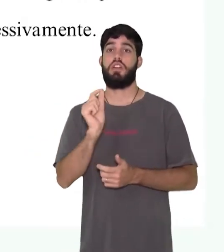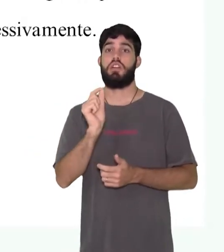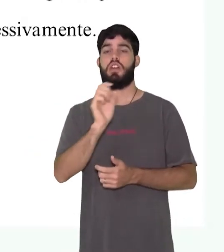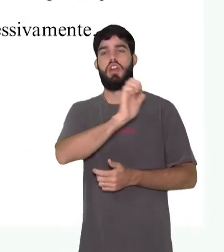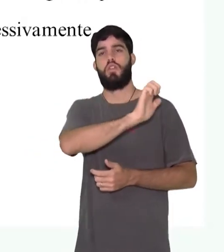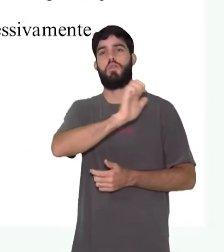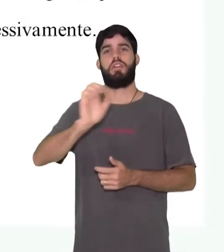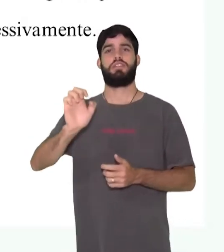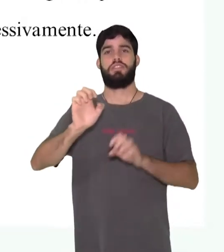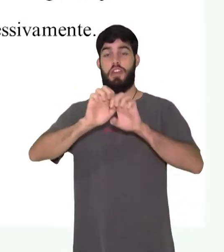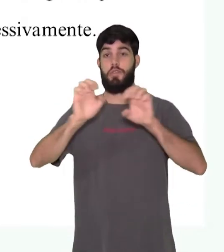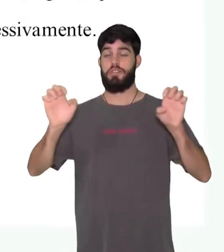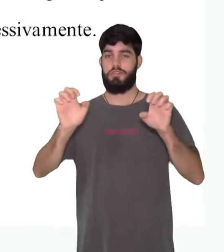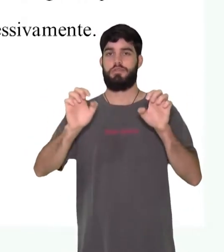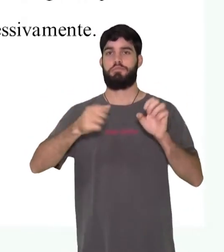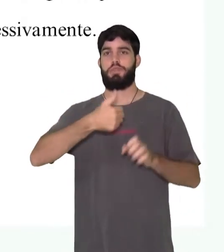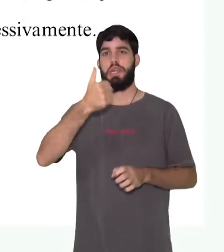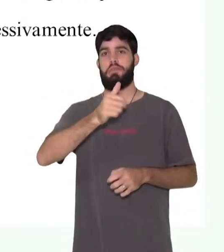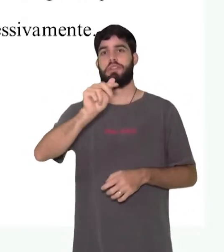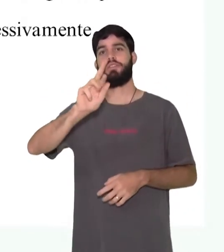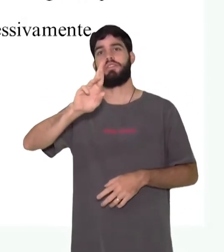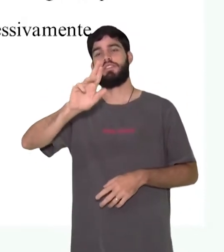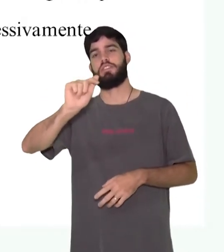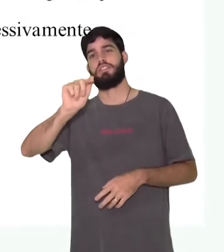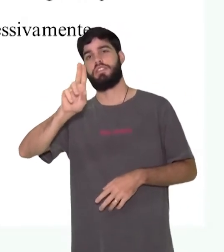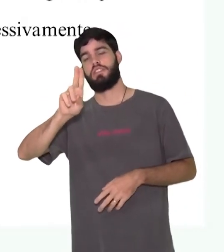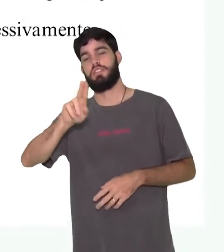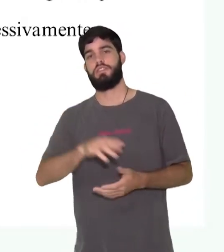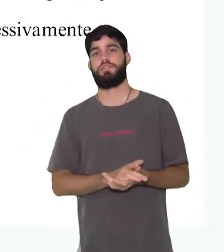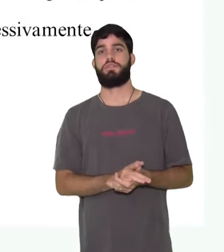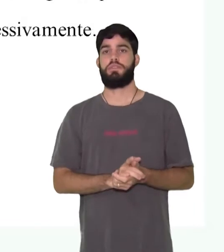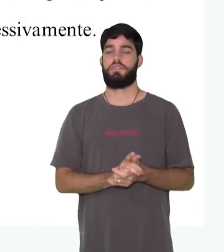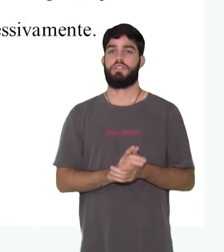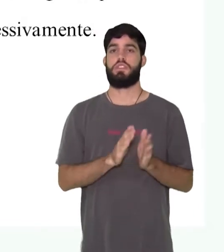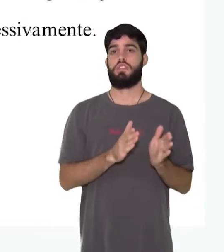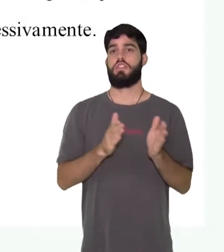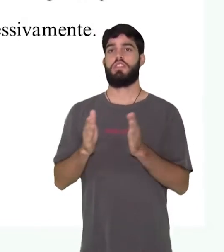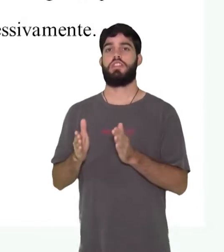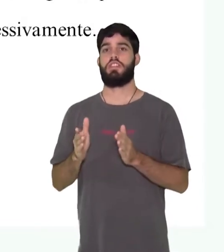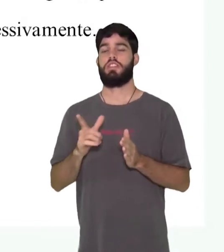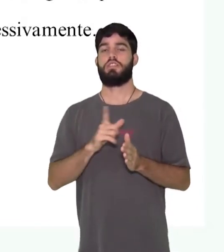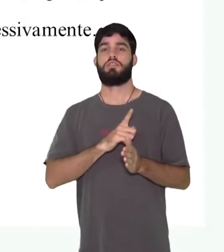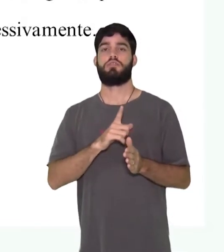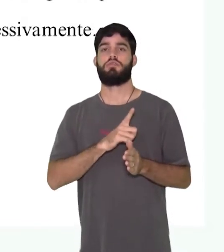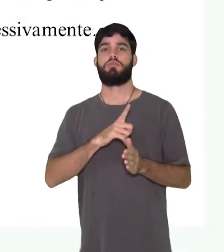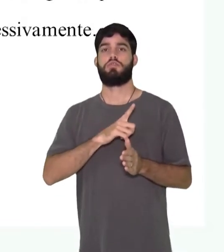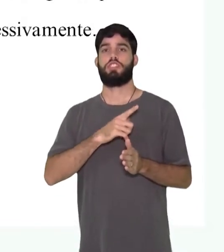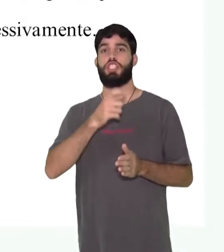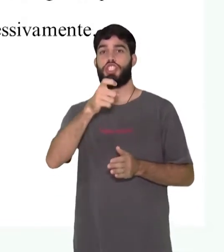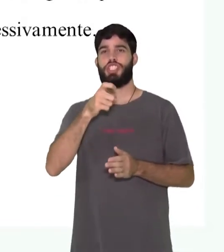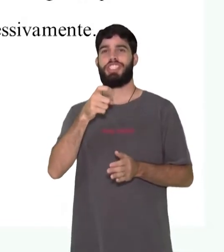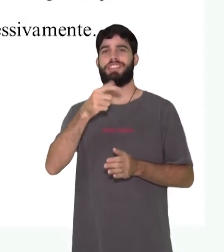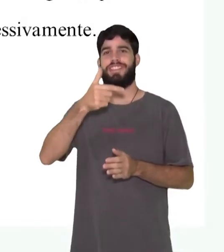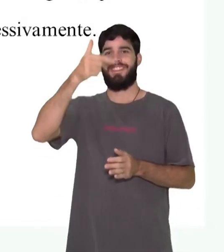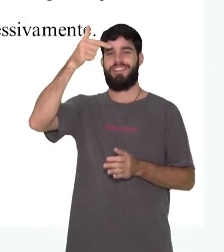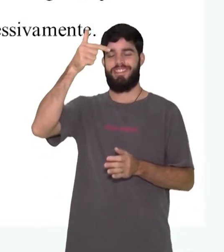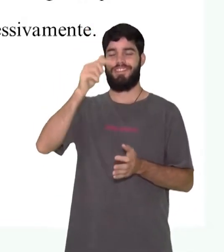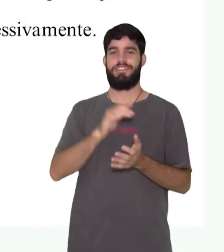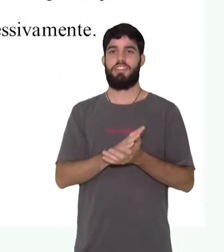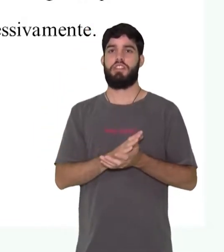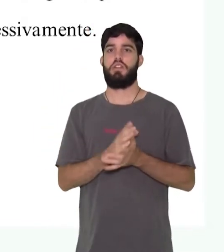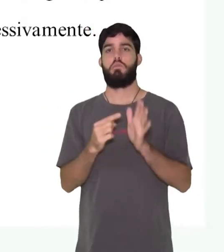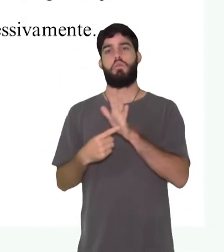que nós temos a equação de primeiro grau a direita nós temos essas variáveis consistem do expoente 2